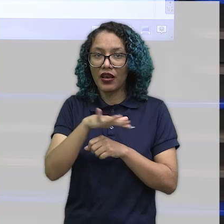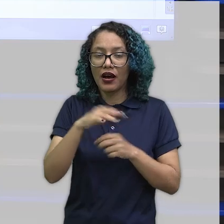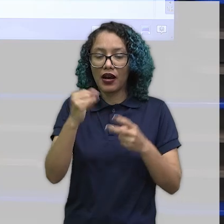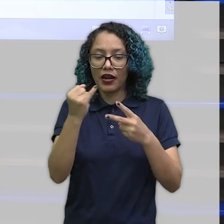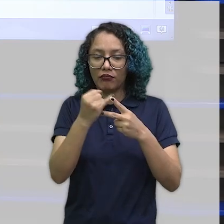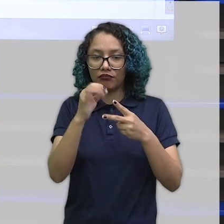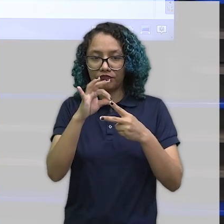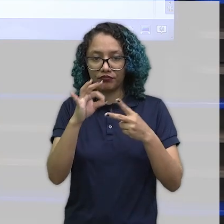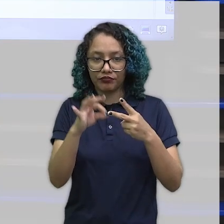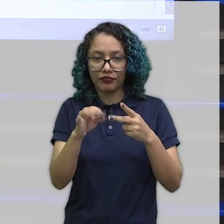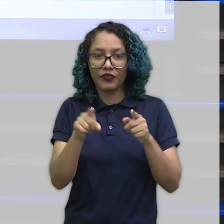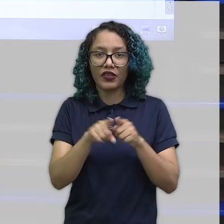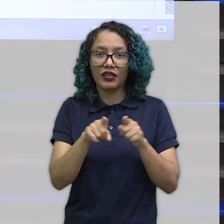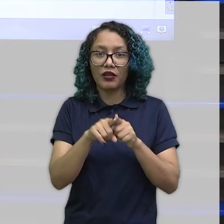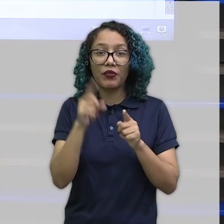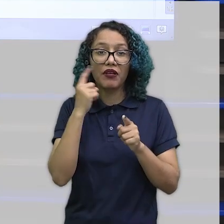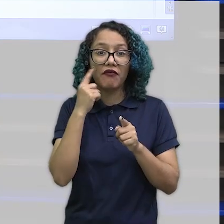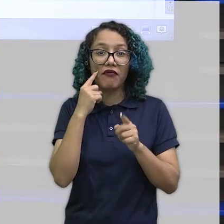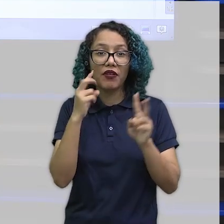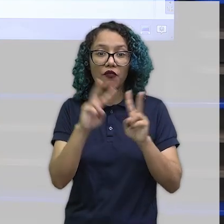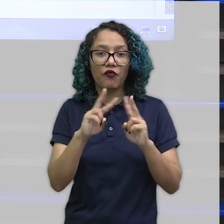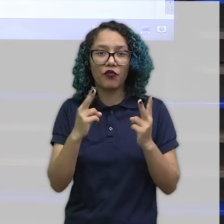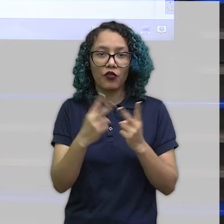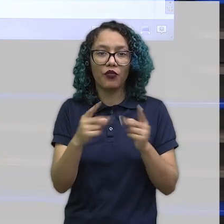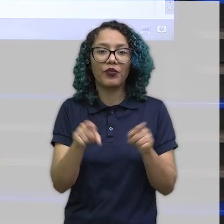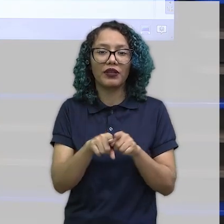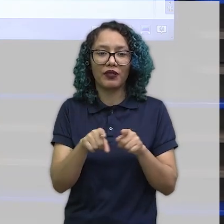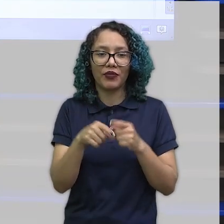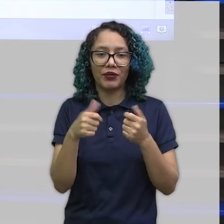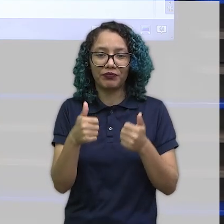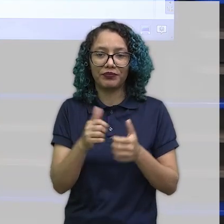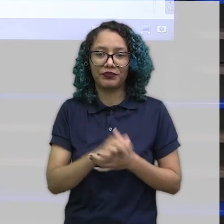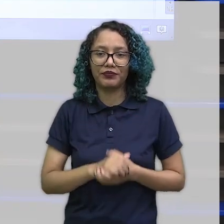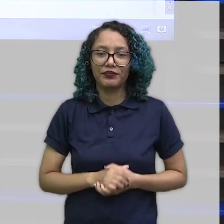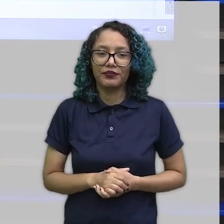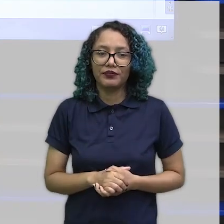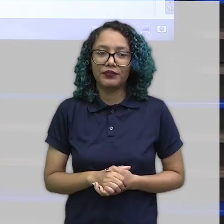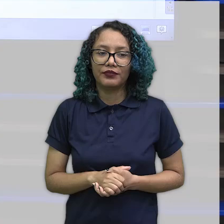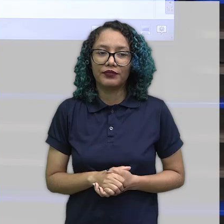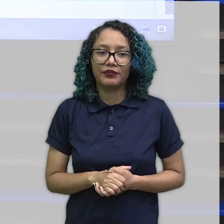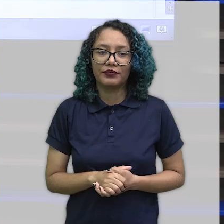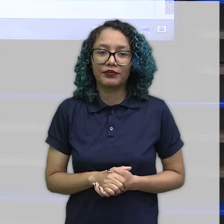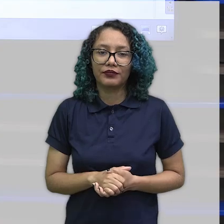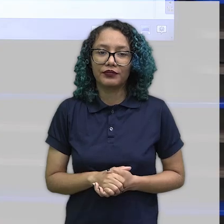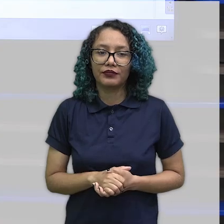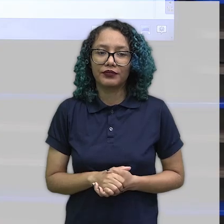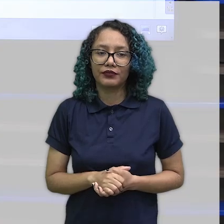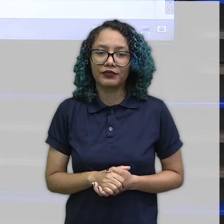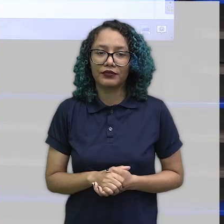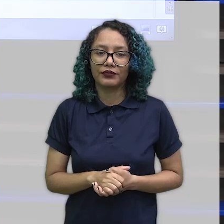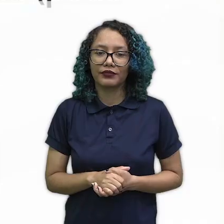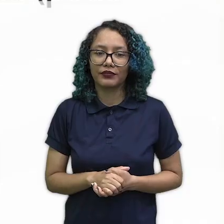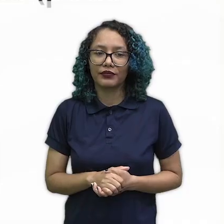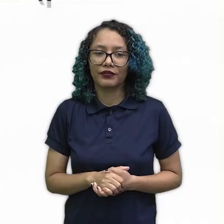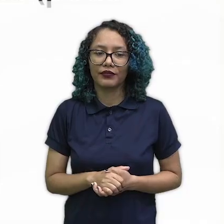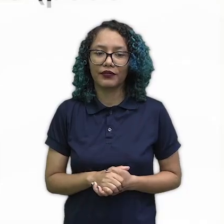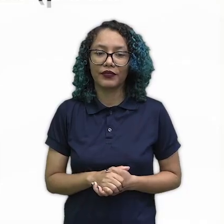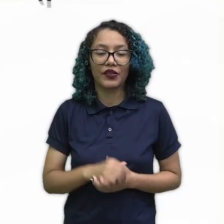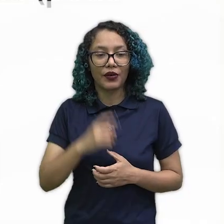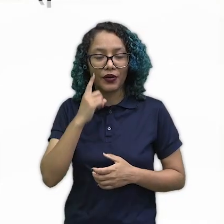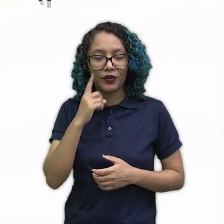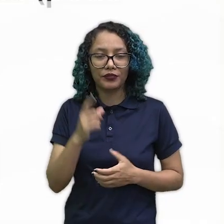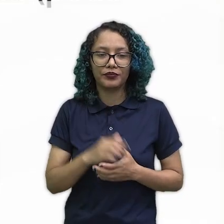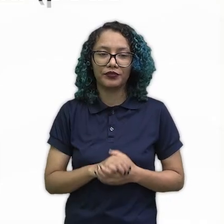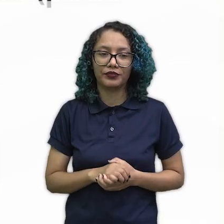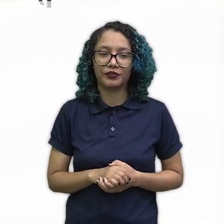o volume desses sólidos geométricos que são os prismas, tá certo? Vamos, então, voltar à nossa cartela. Observe,